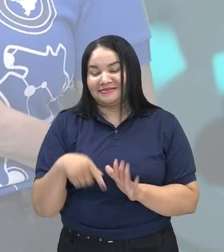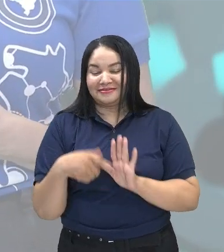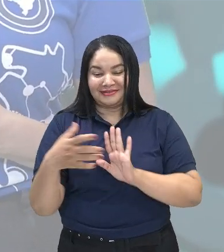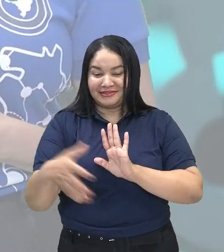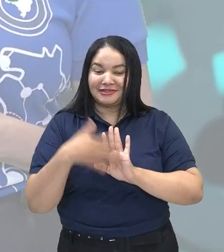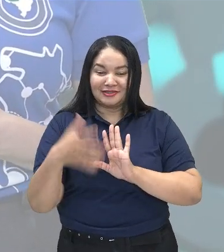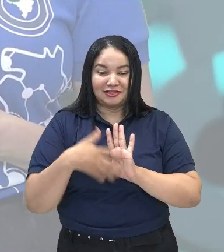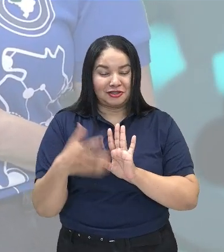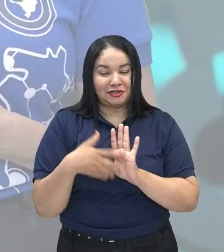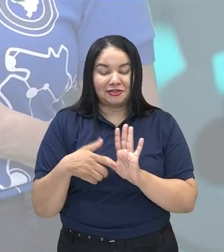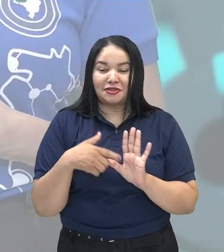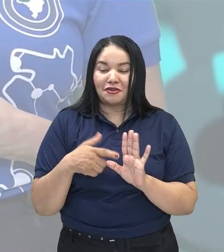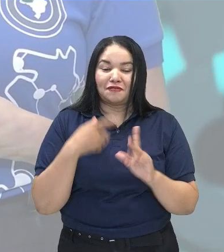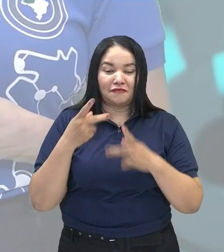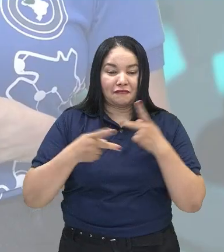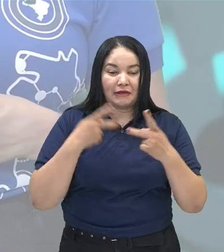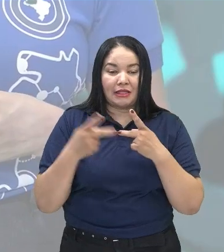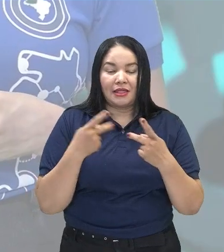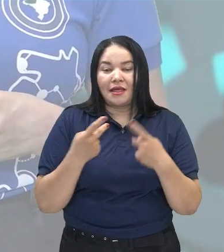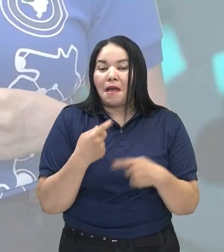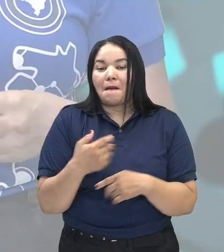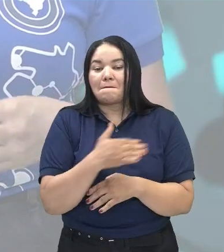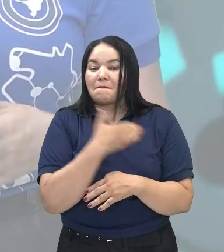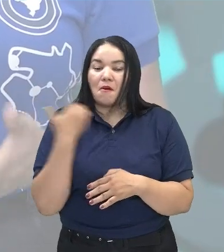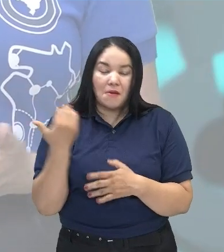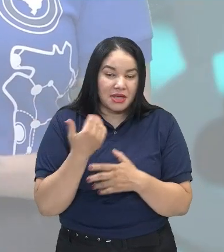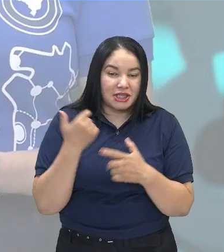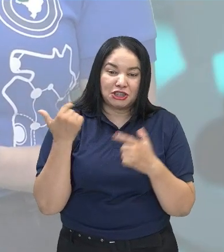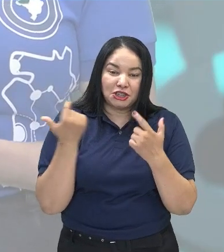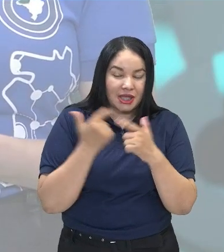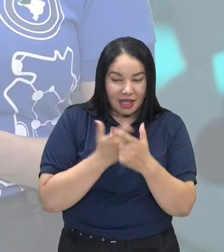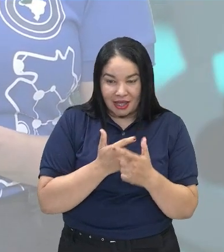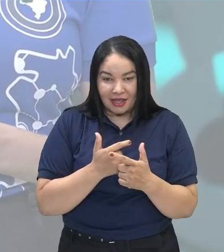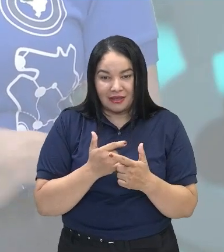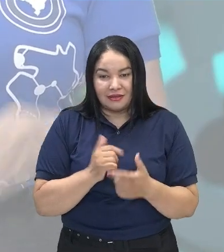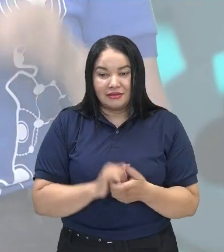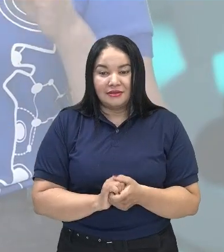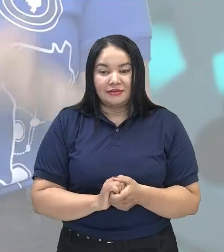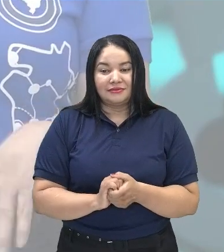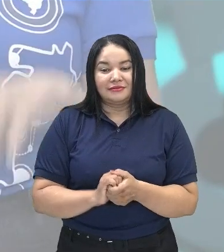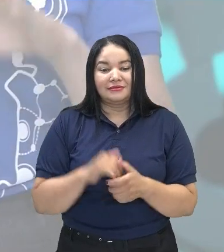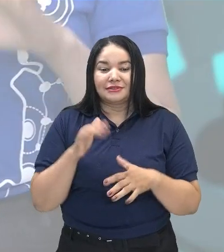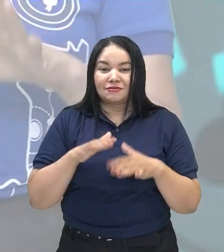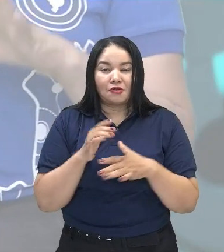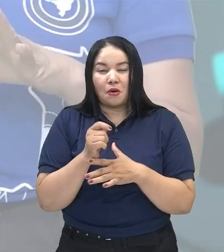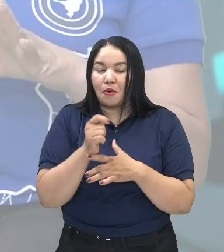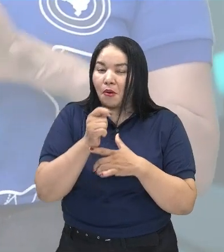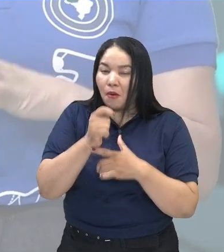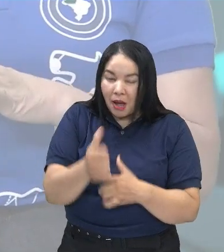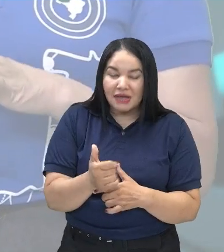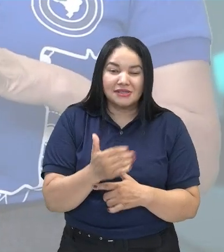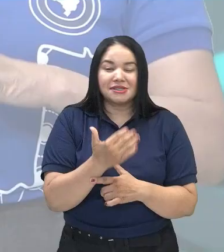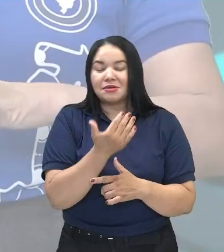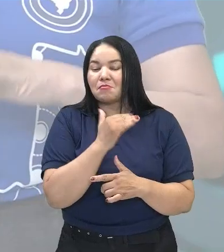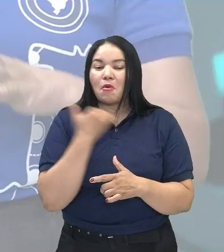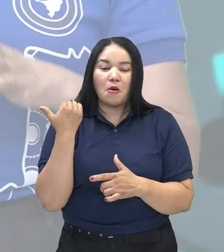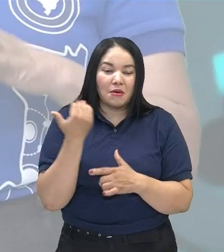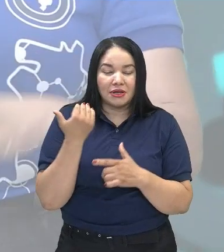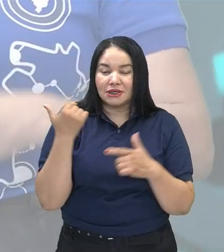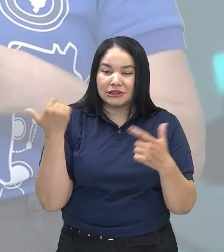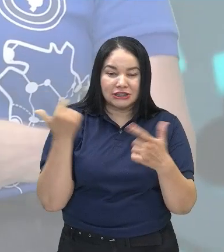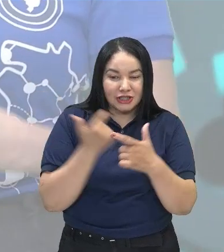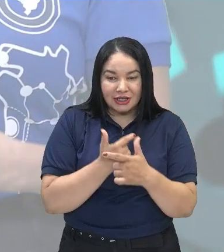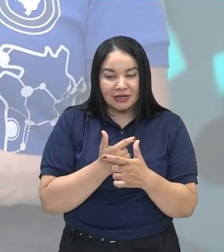eu morri de rir. A gente geralmente fala aí, olha, gente, eu quase morri de rir. Mas, claro